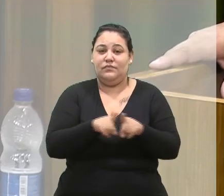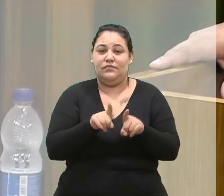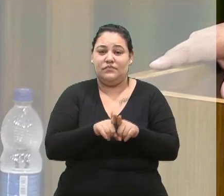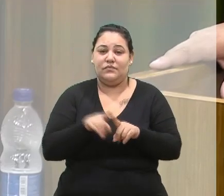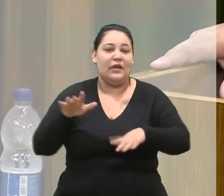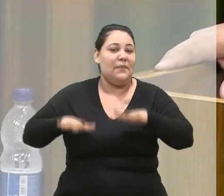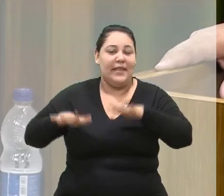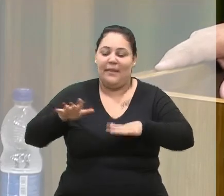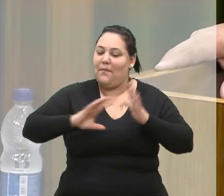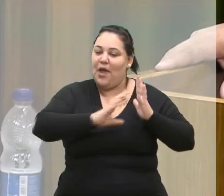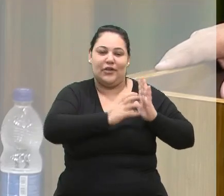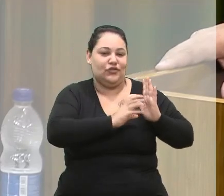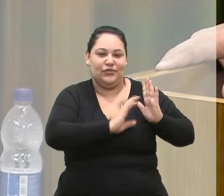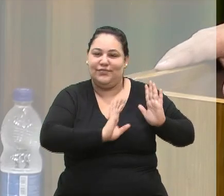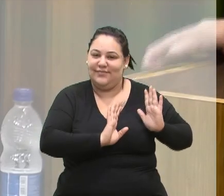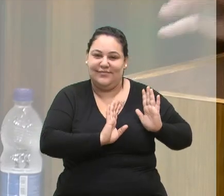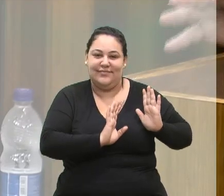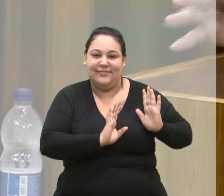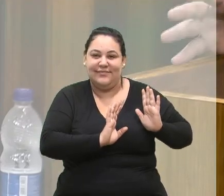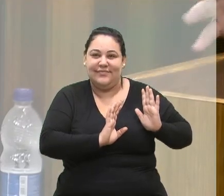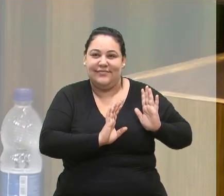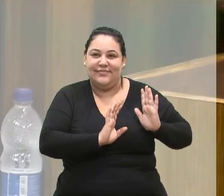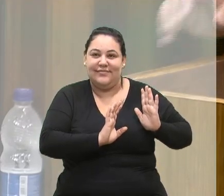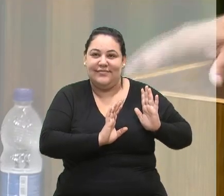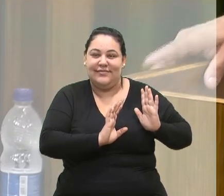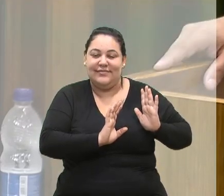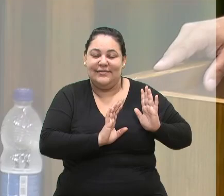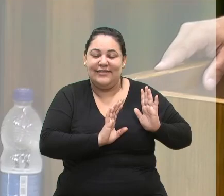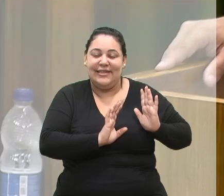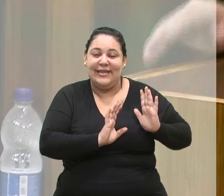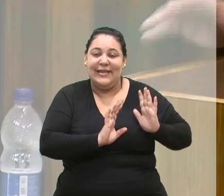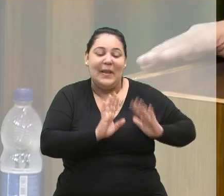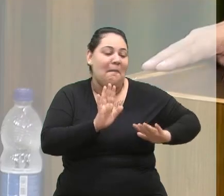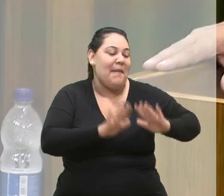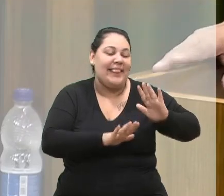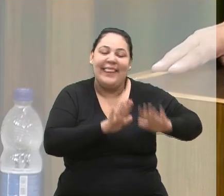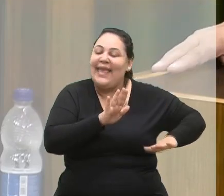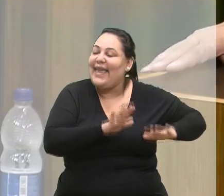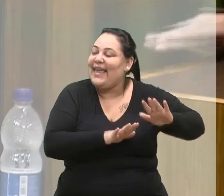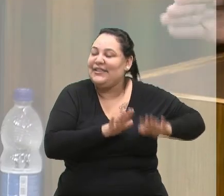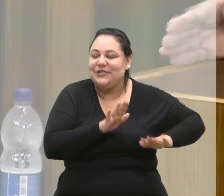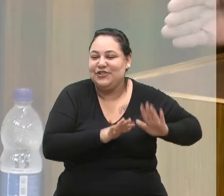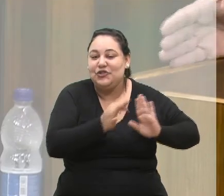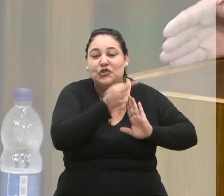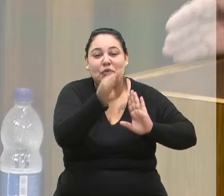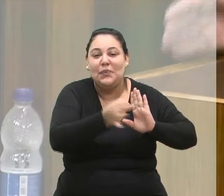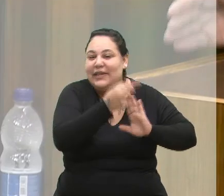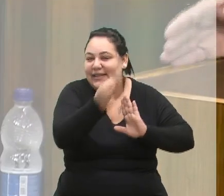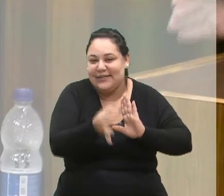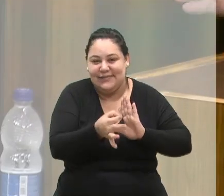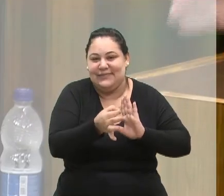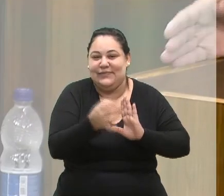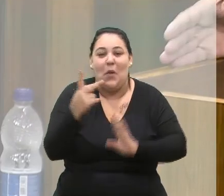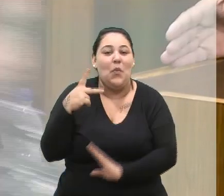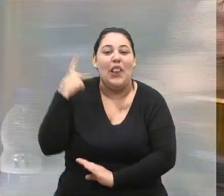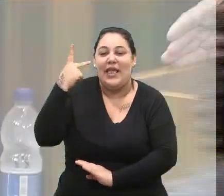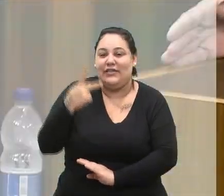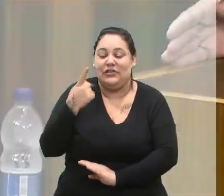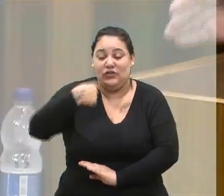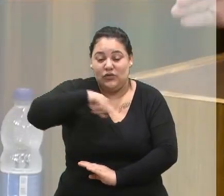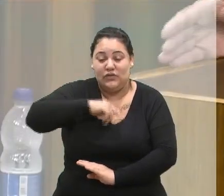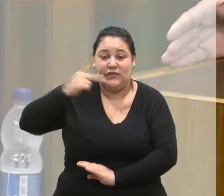de partido, independente de posições partidárias, nós vereadores trabalhamos e estamos aqui por um